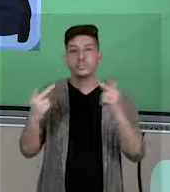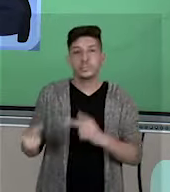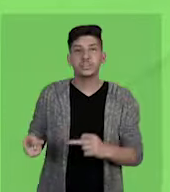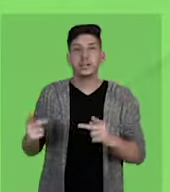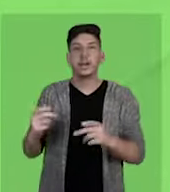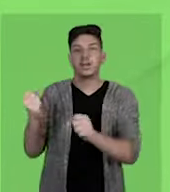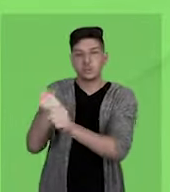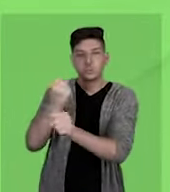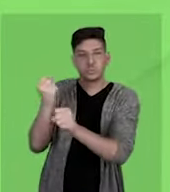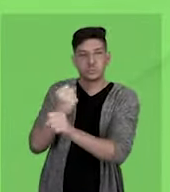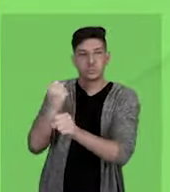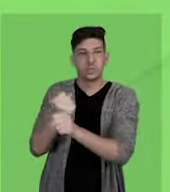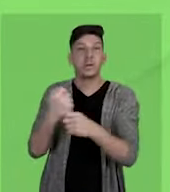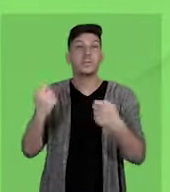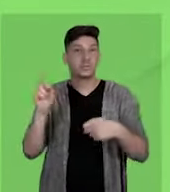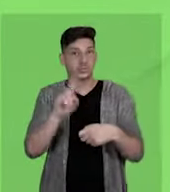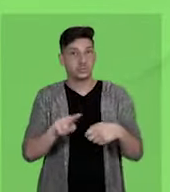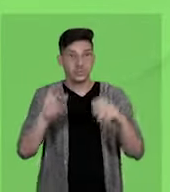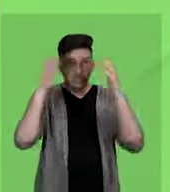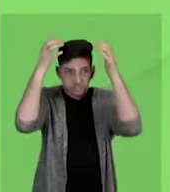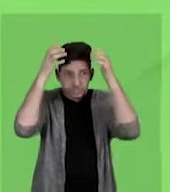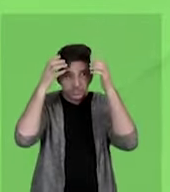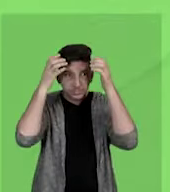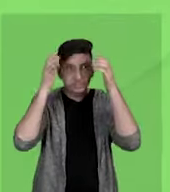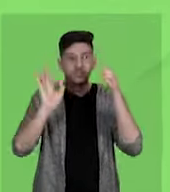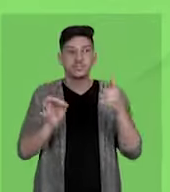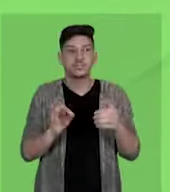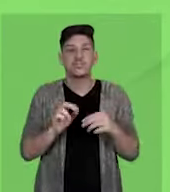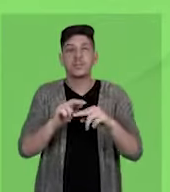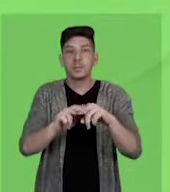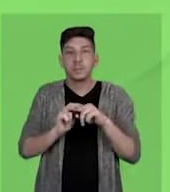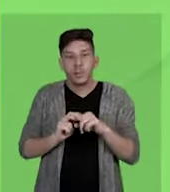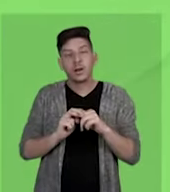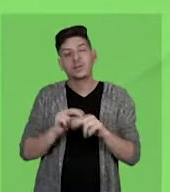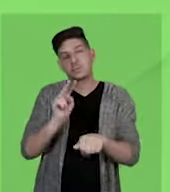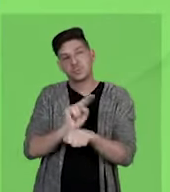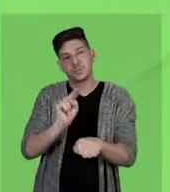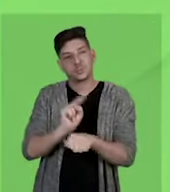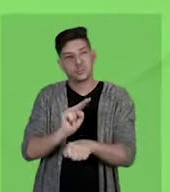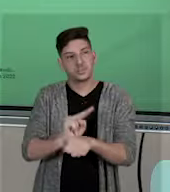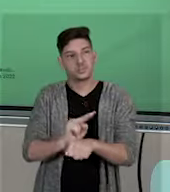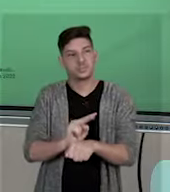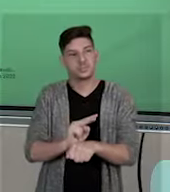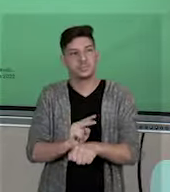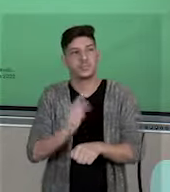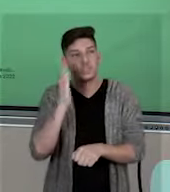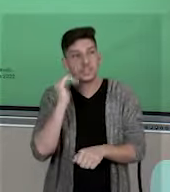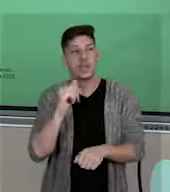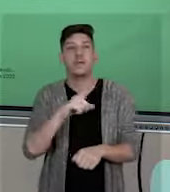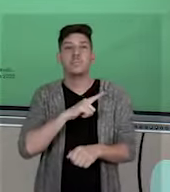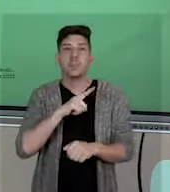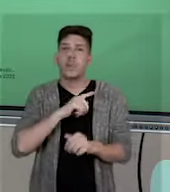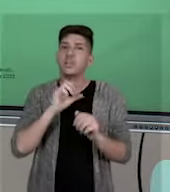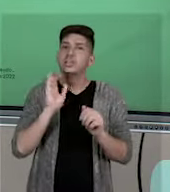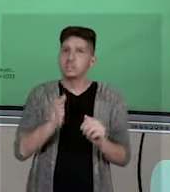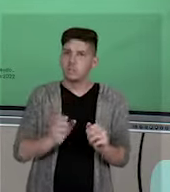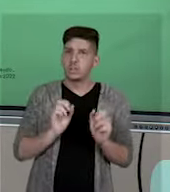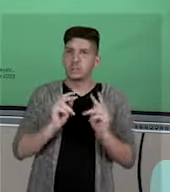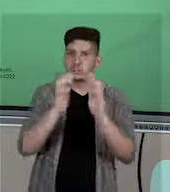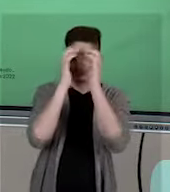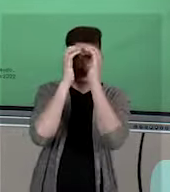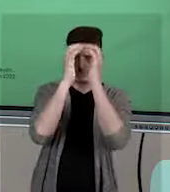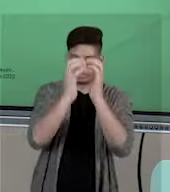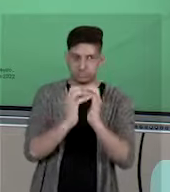realmente a gente vai ter o uso do capacete. Por quê? Proteção. Apesar desse crânio aqui ser